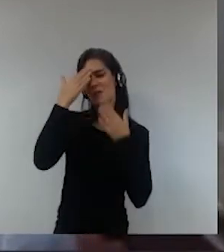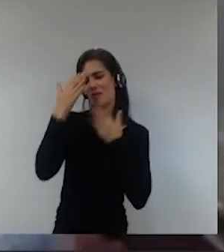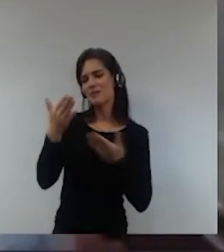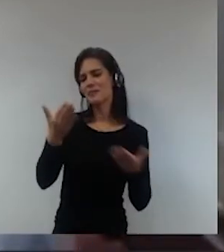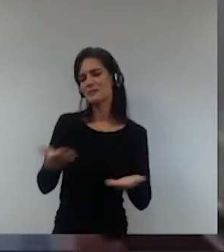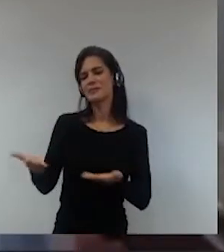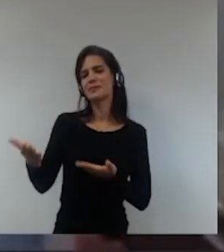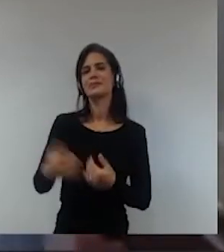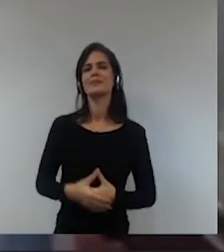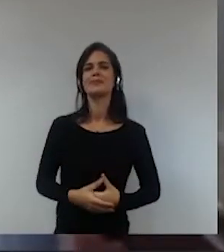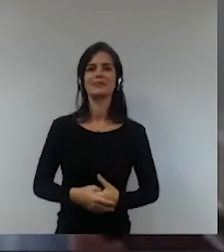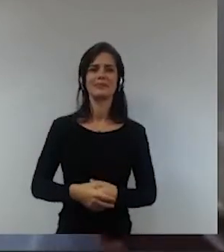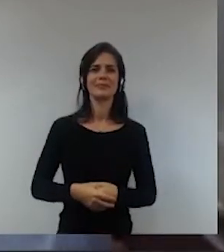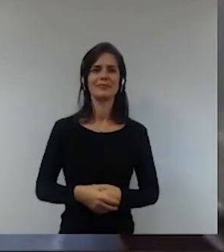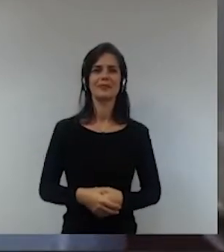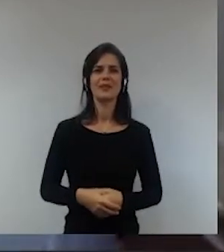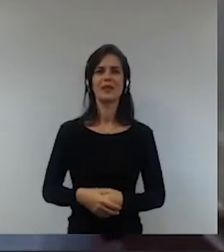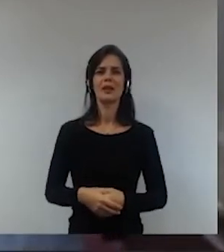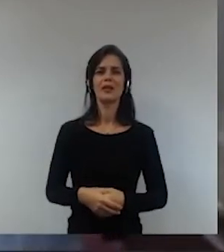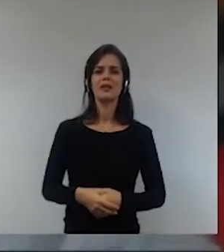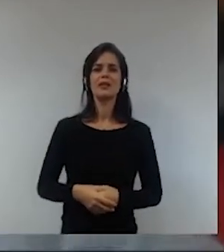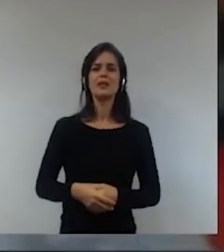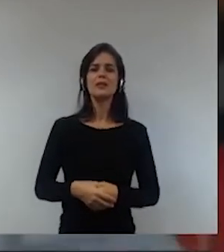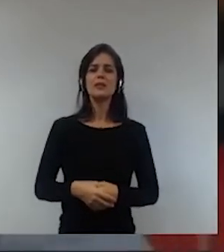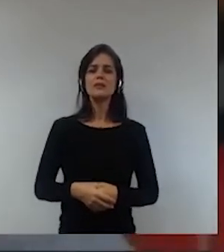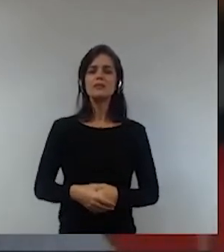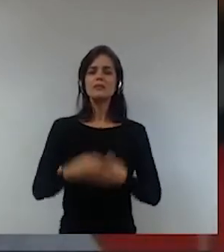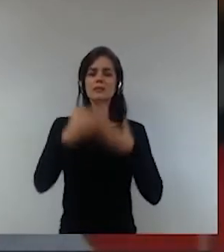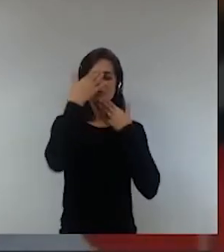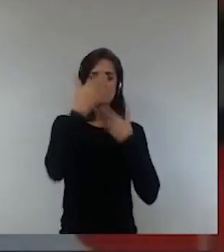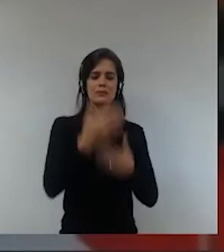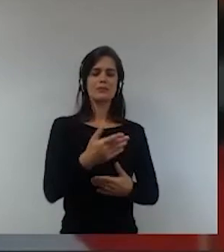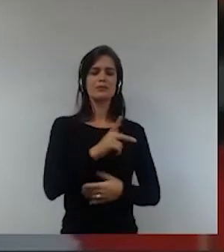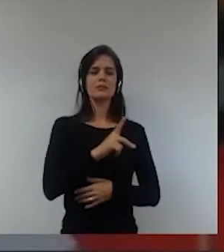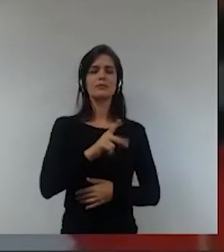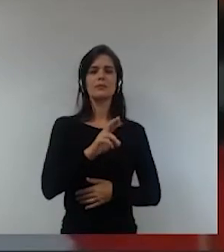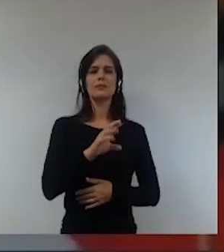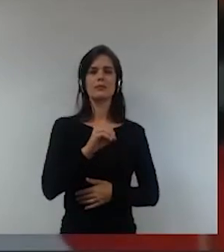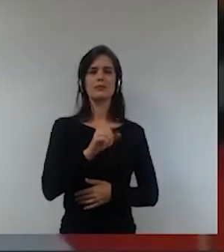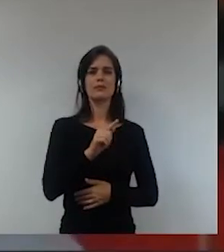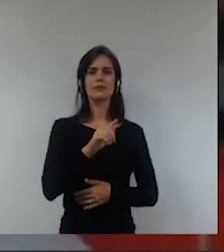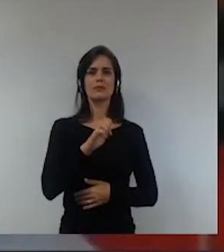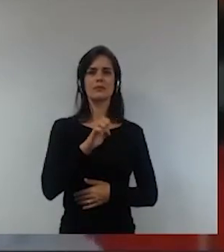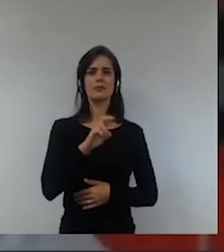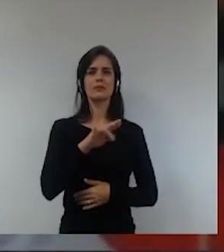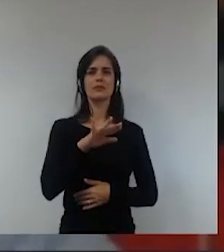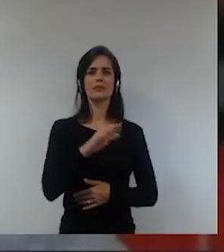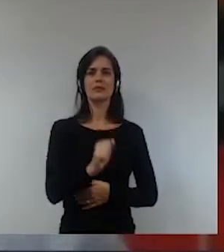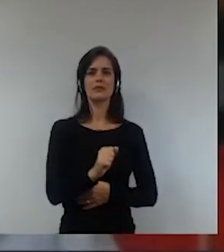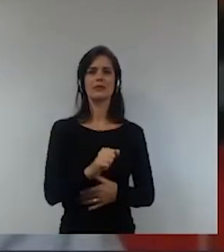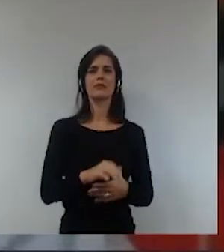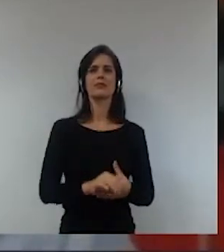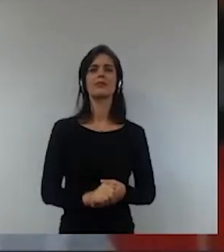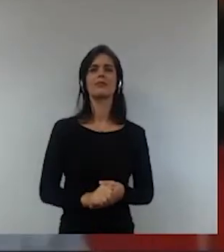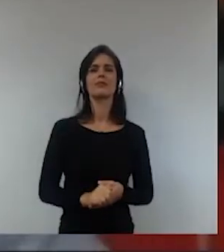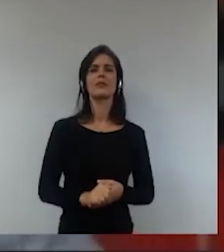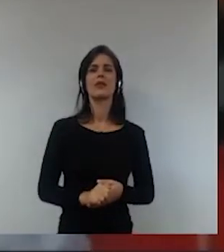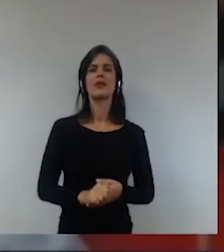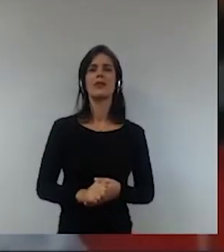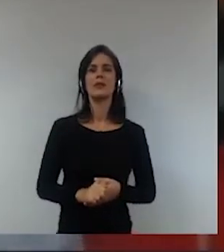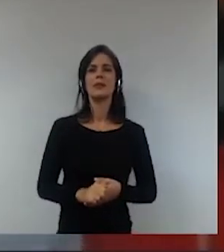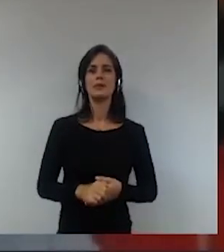senhor novamente. Muito obrigado, doutora Rogéria, pela sua explanação. Eu